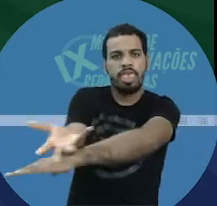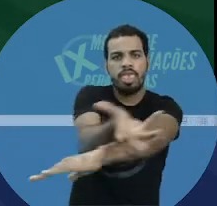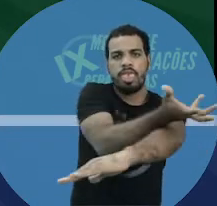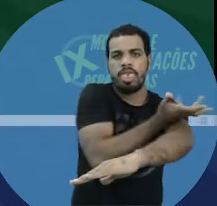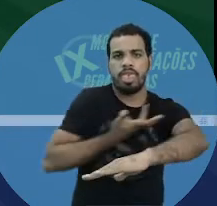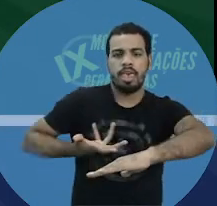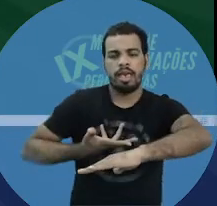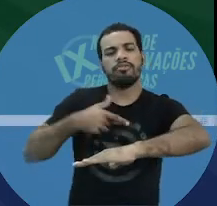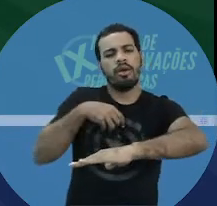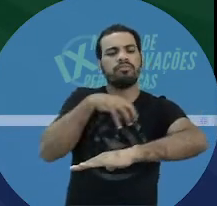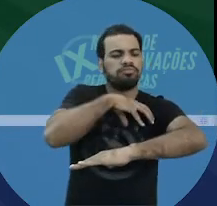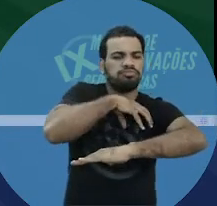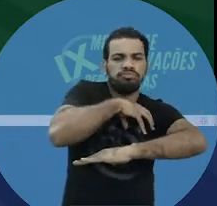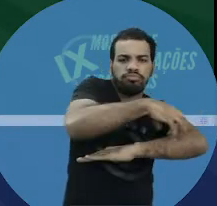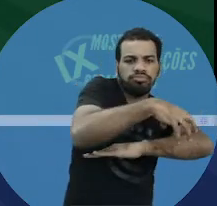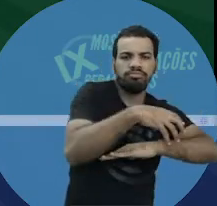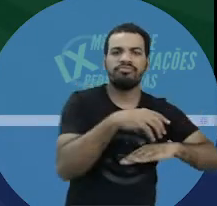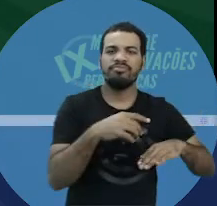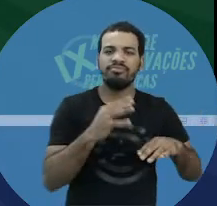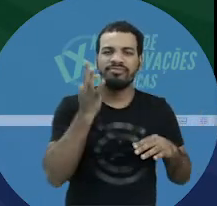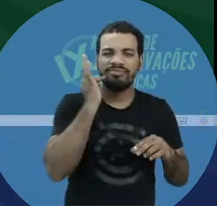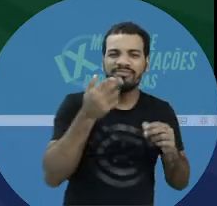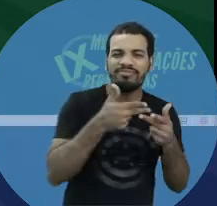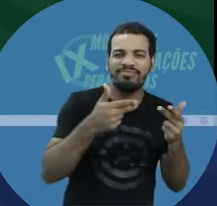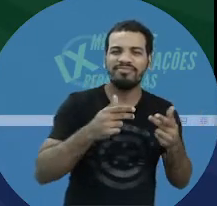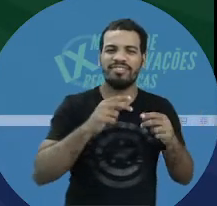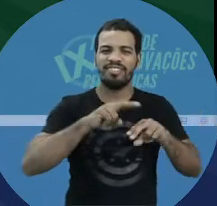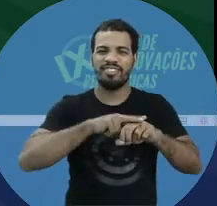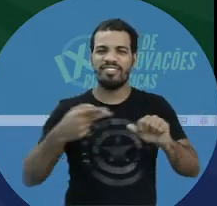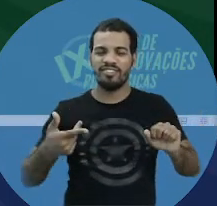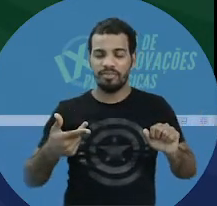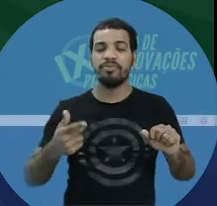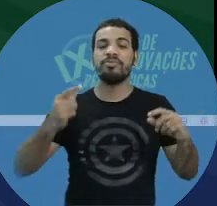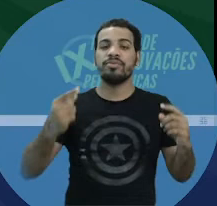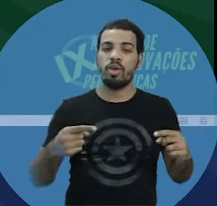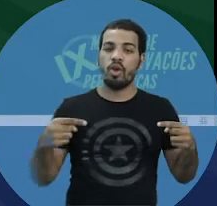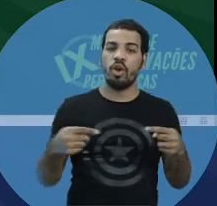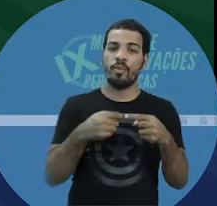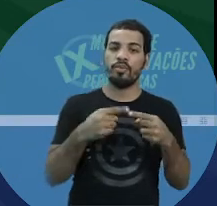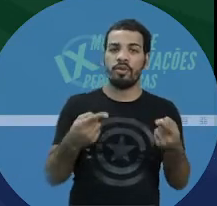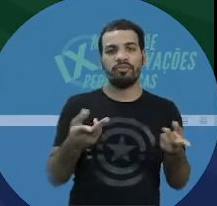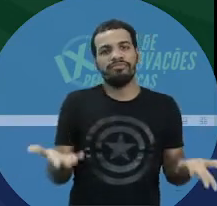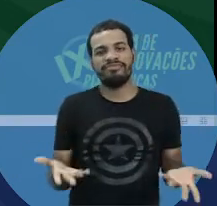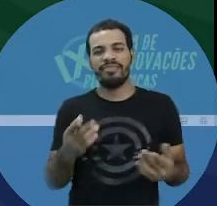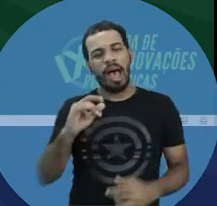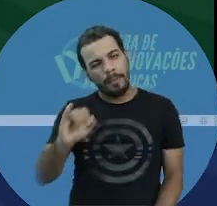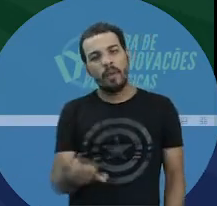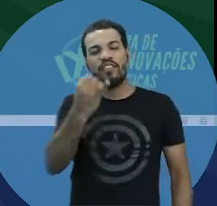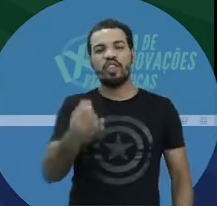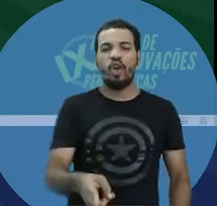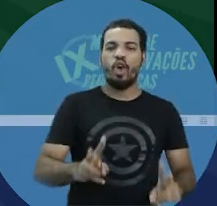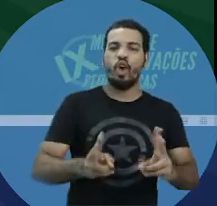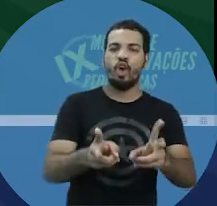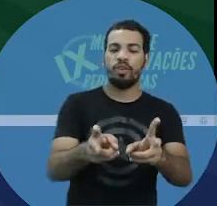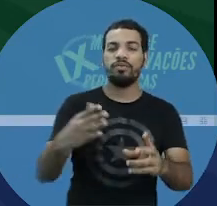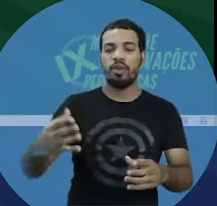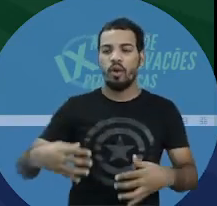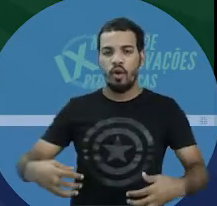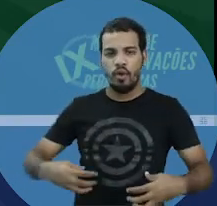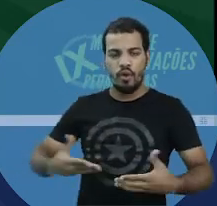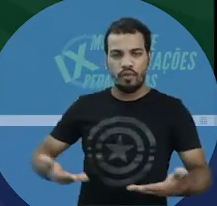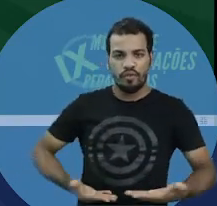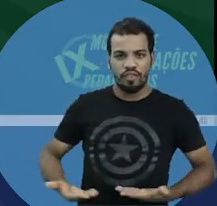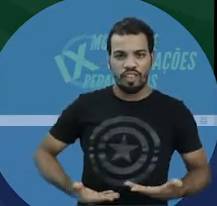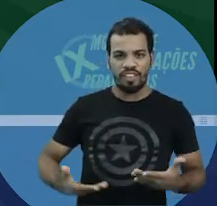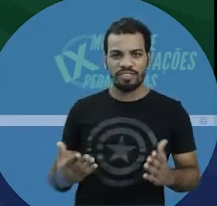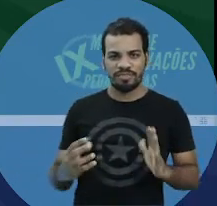partes decorada com os pneus e com as plantas. Então, continuou. E os funcionários, juntamente com